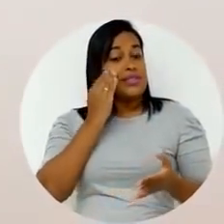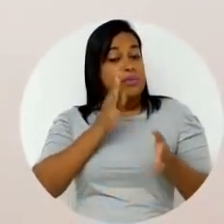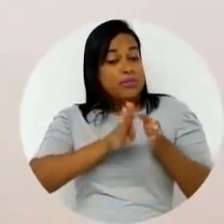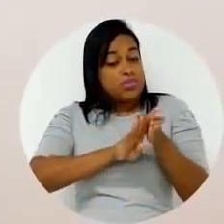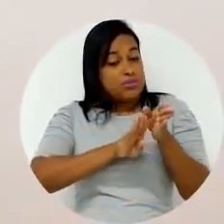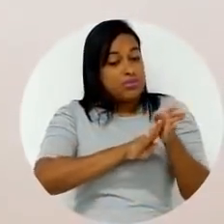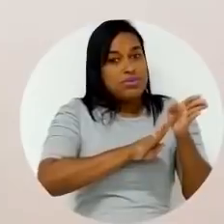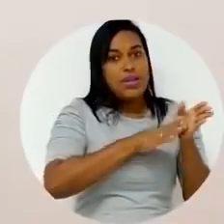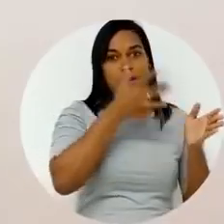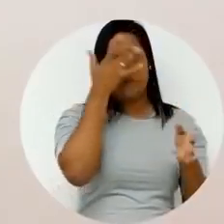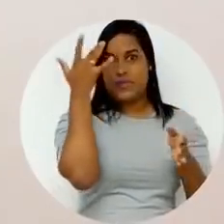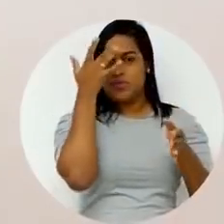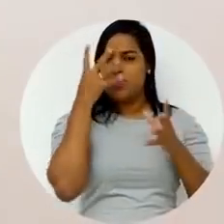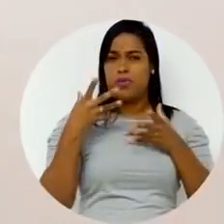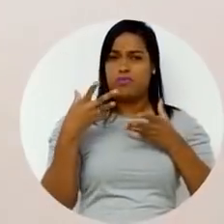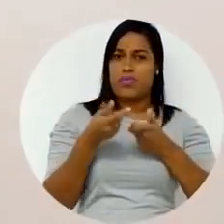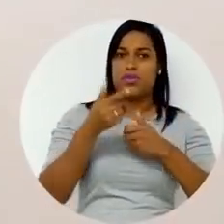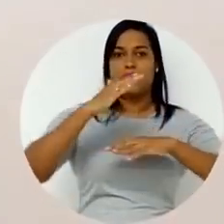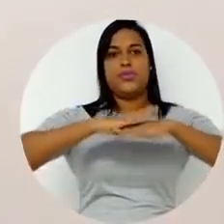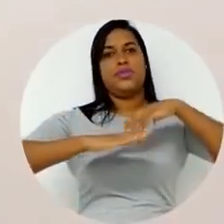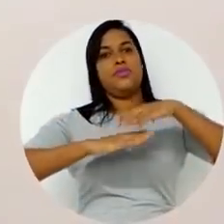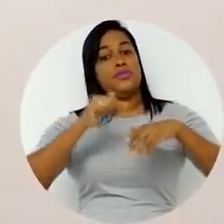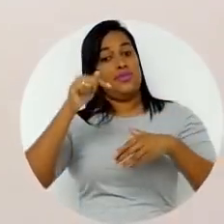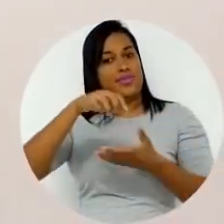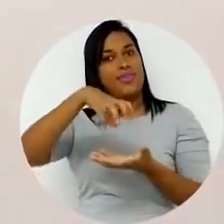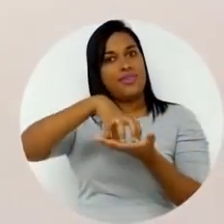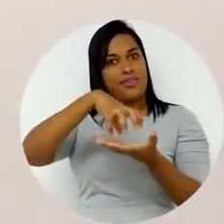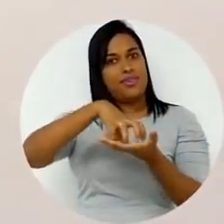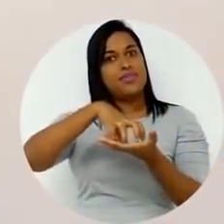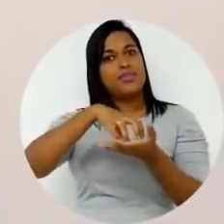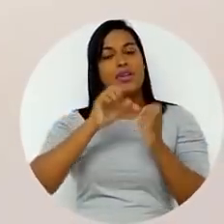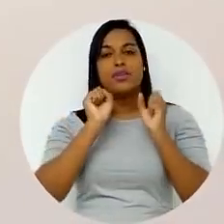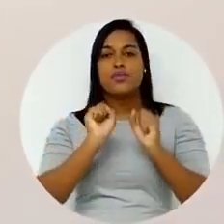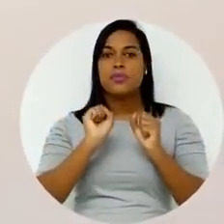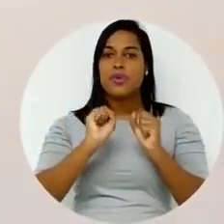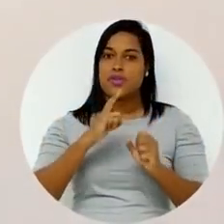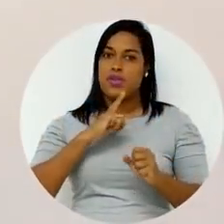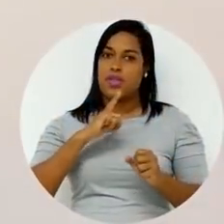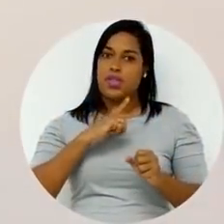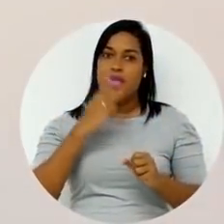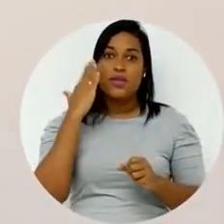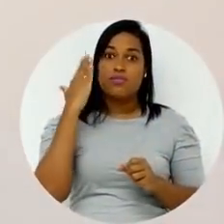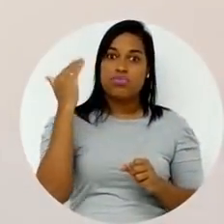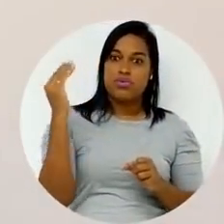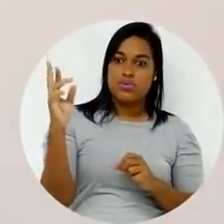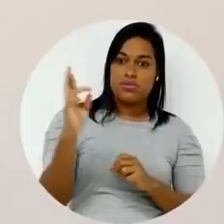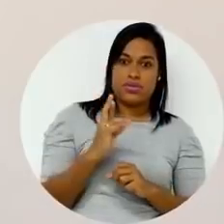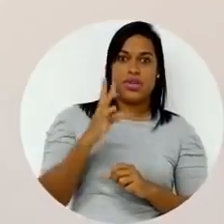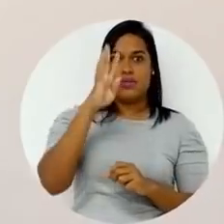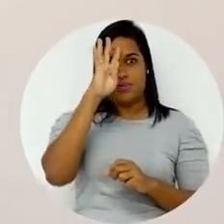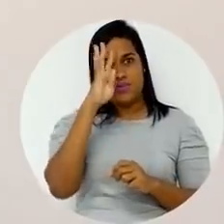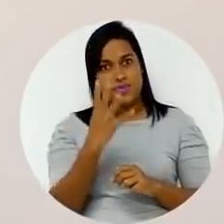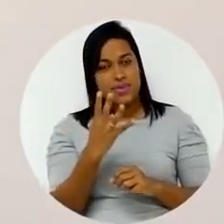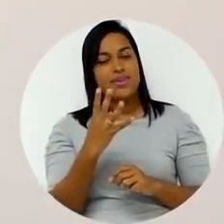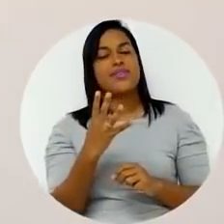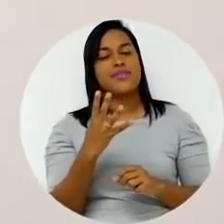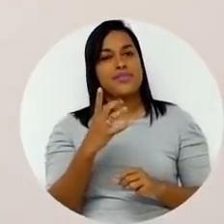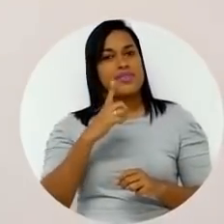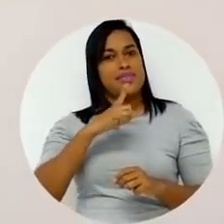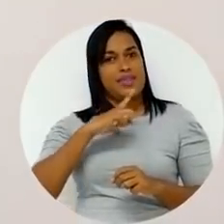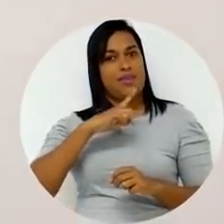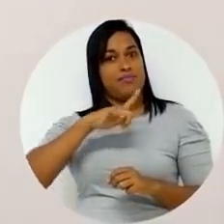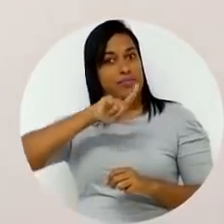as pessoas para que todos os colaboradores naquele setor possam obter aqueles resultados, ser